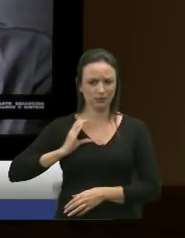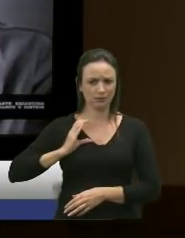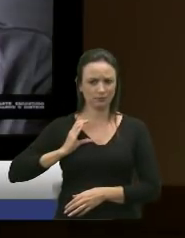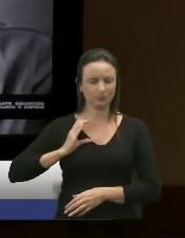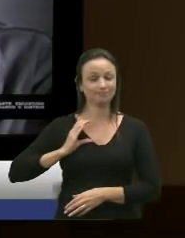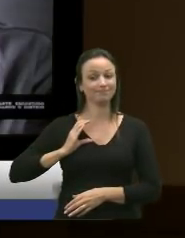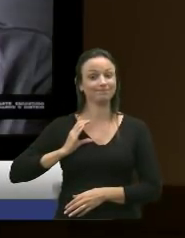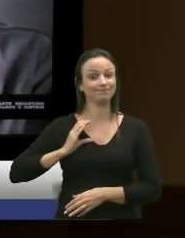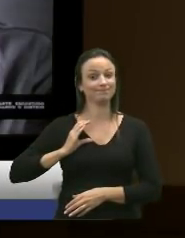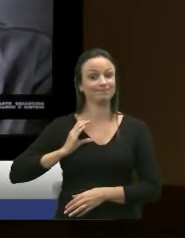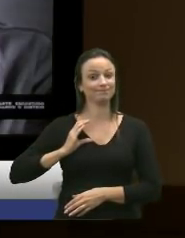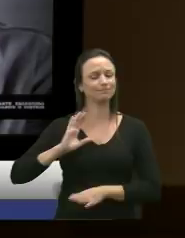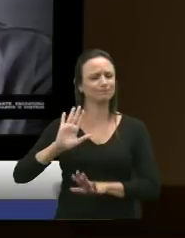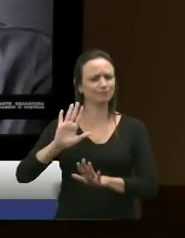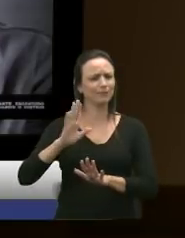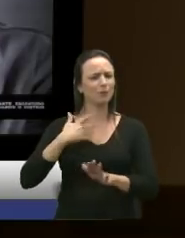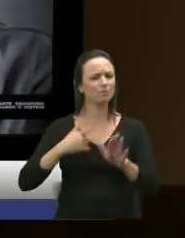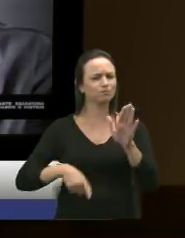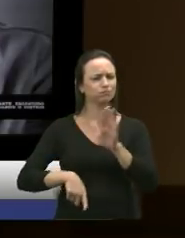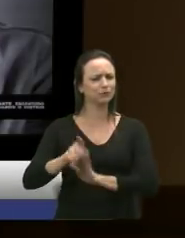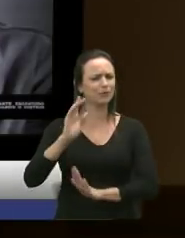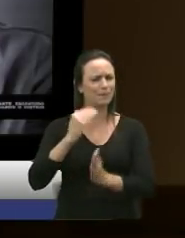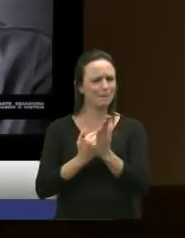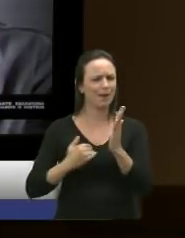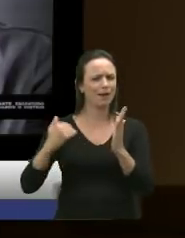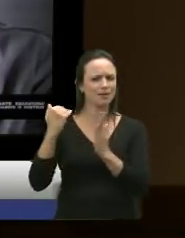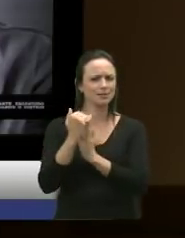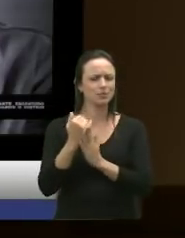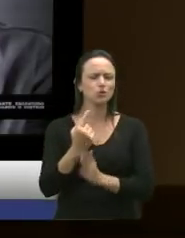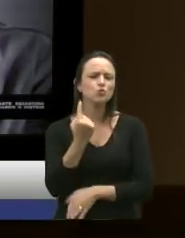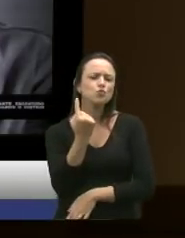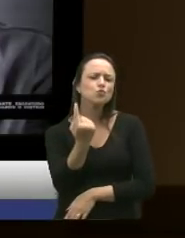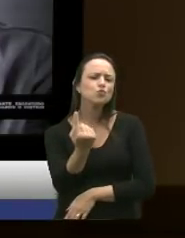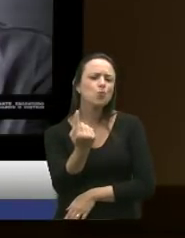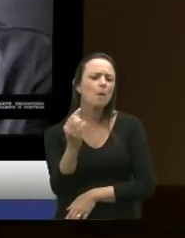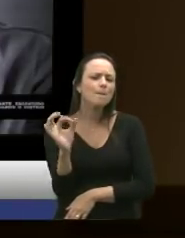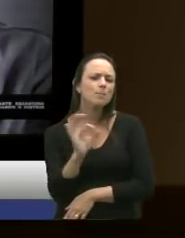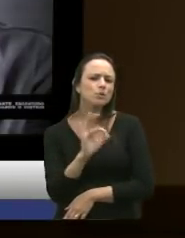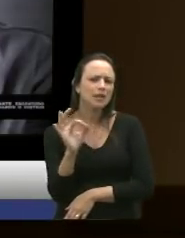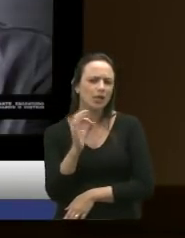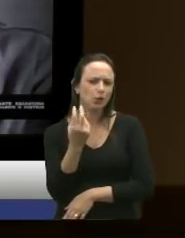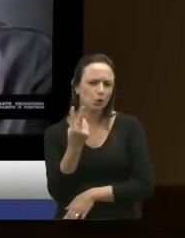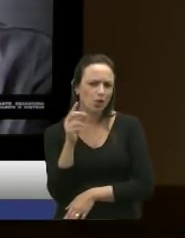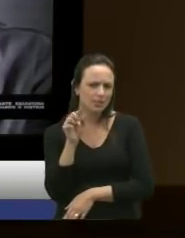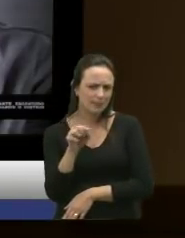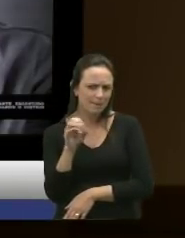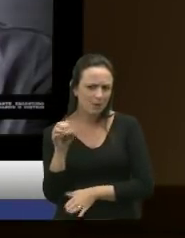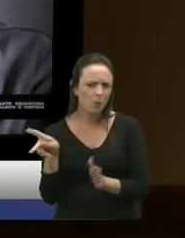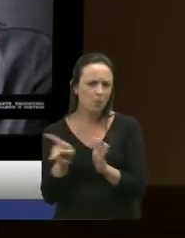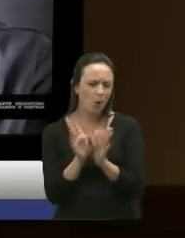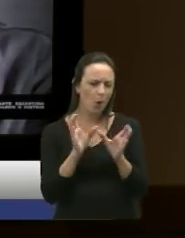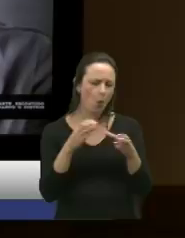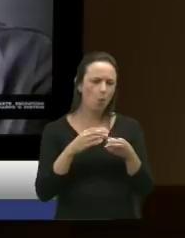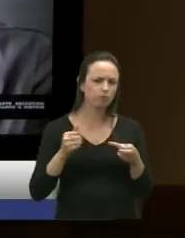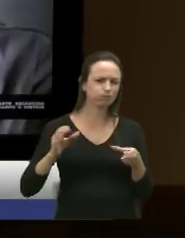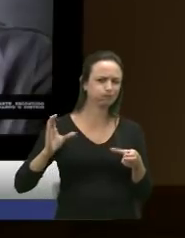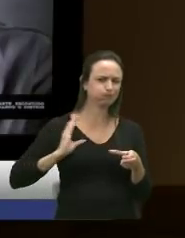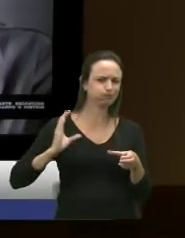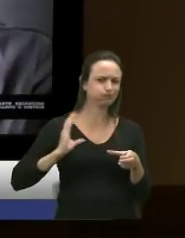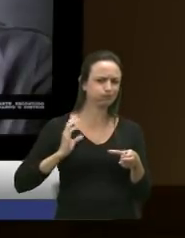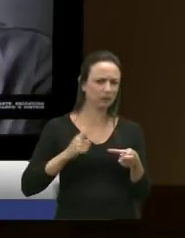Eu prefiro provocar mais. Será que 1%, ou seja, 2.000, eram membros da elite dispostos a morrer?